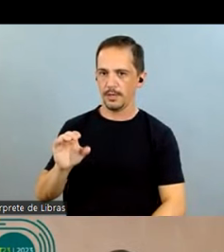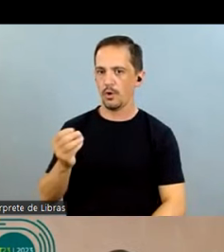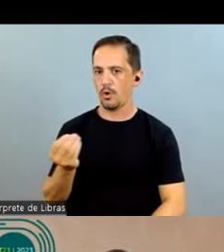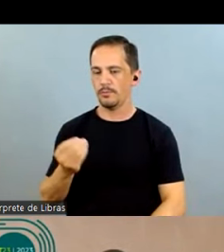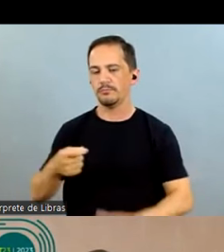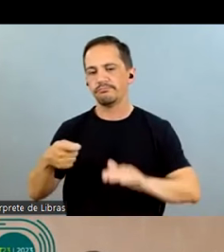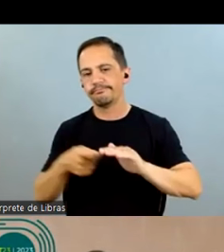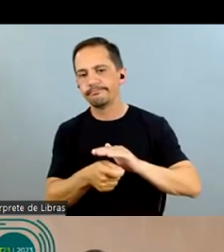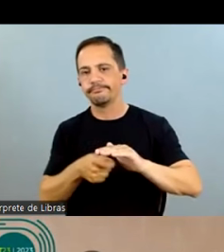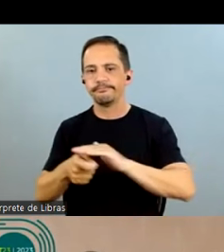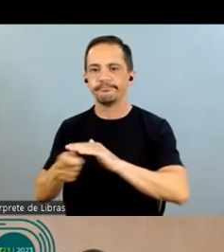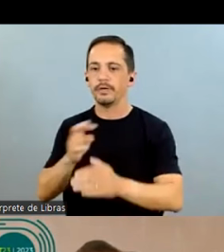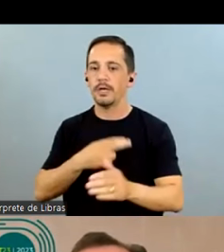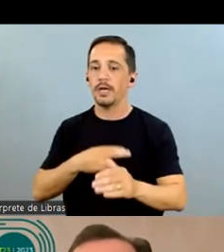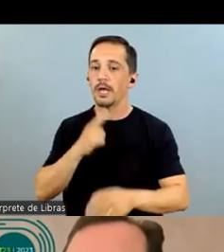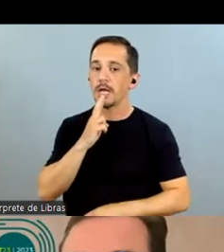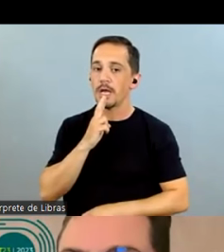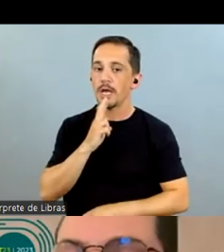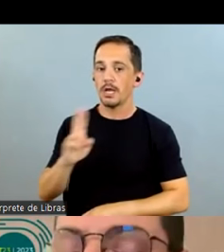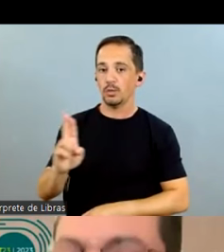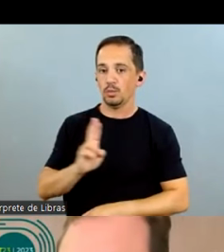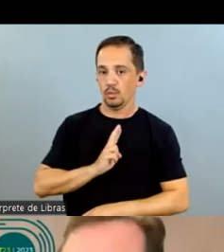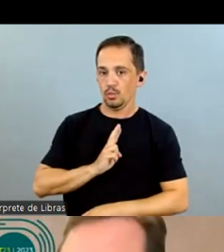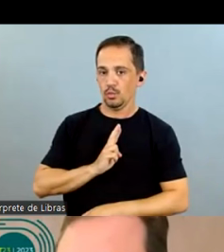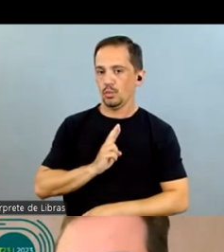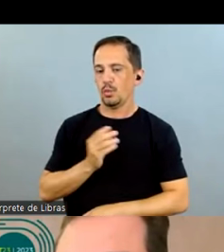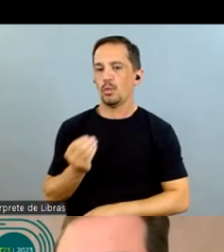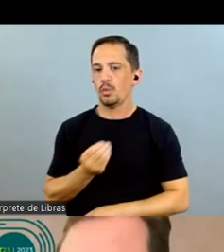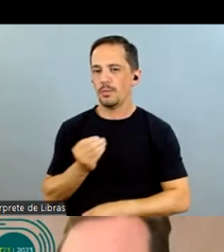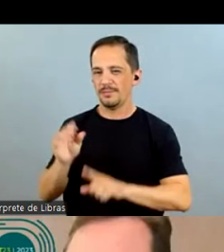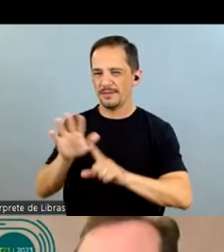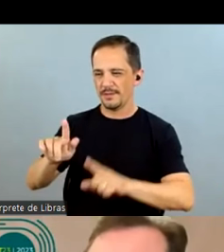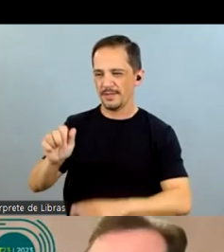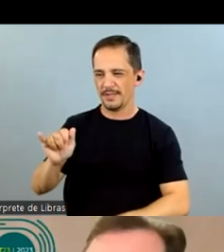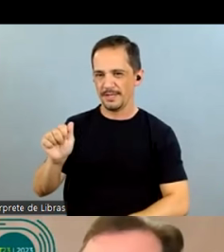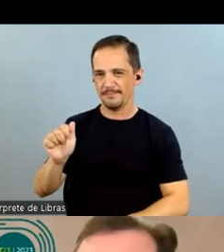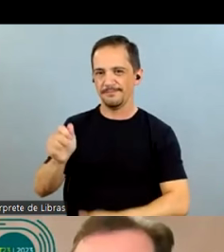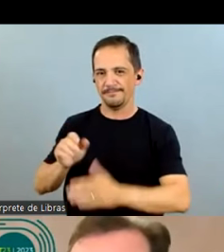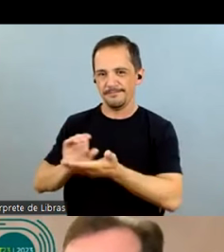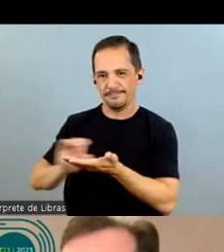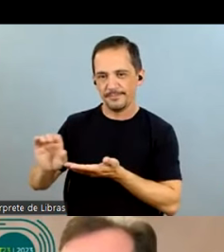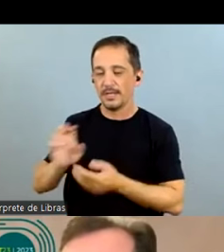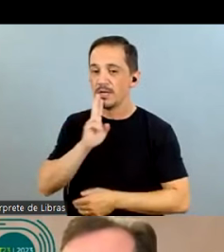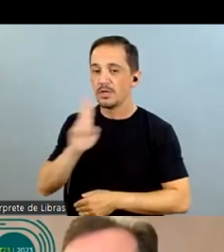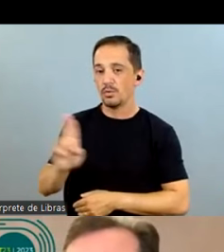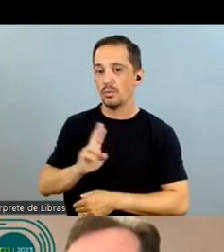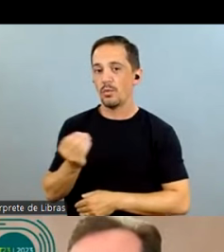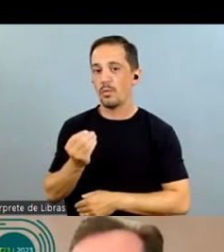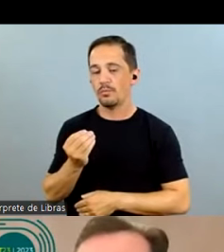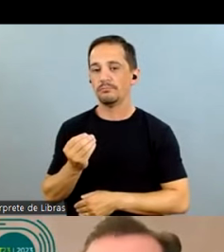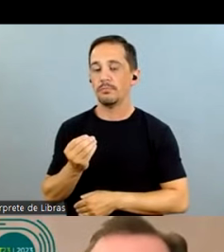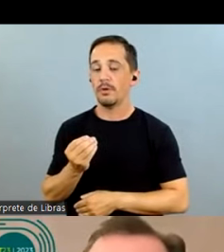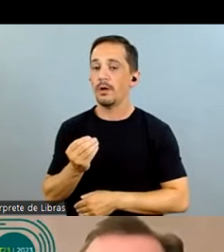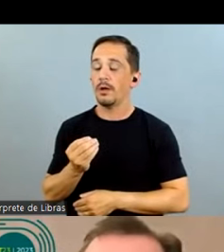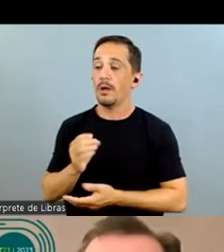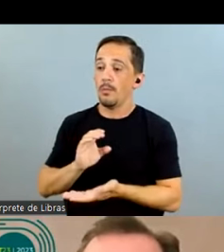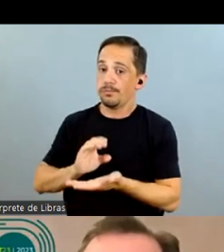do retorno ainda não capturado totalmente da plataforma Gaia nós temos aí eh uma diferença aqui é uma queda né mas ainda uma